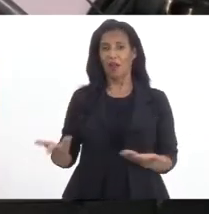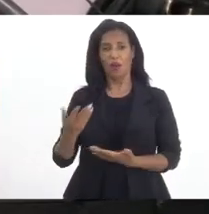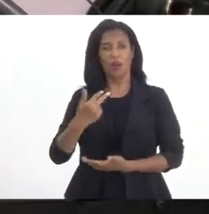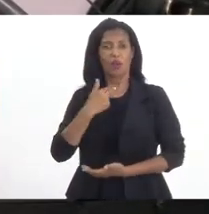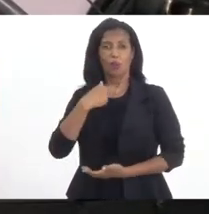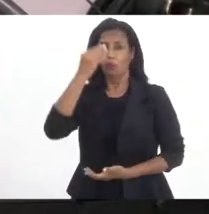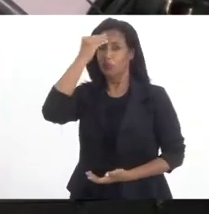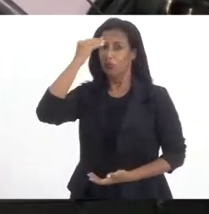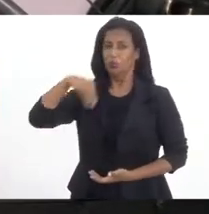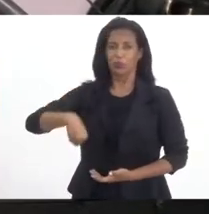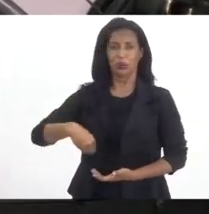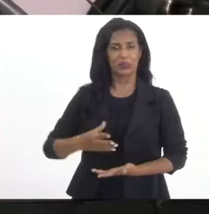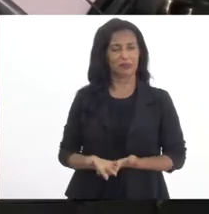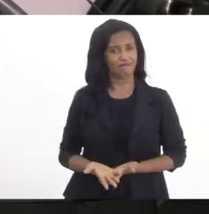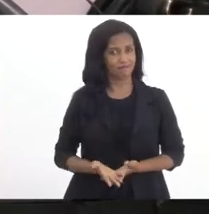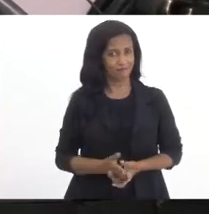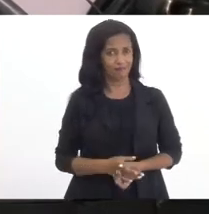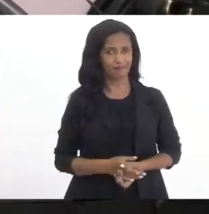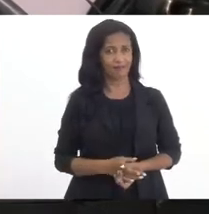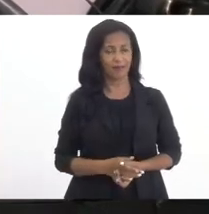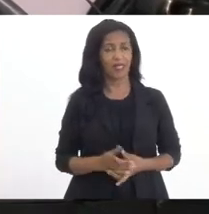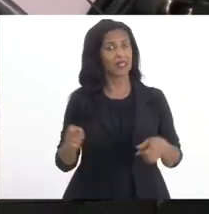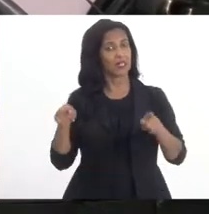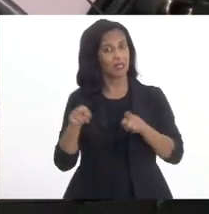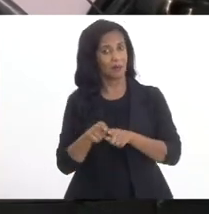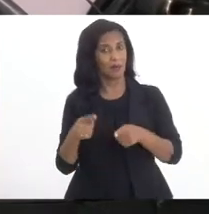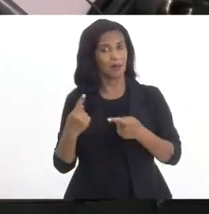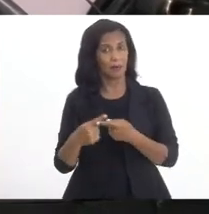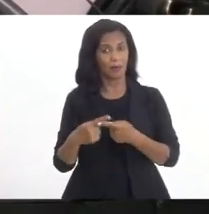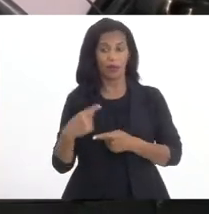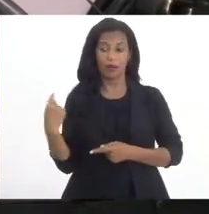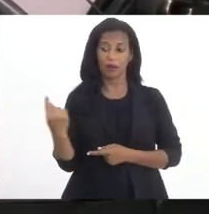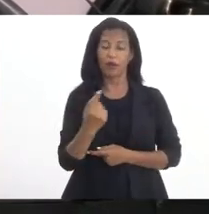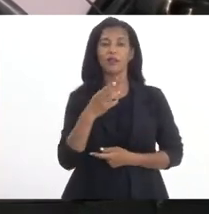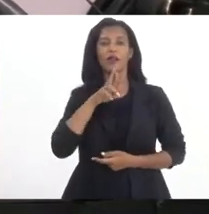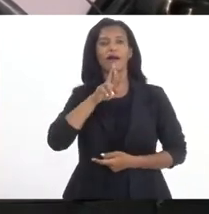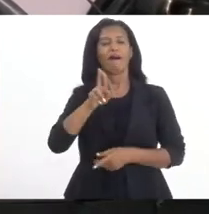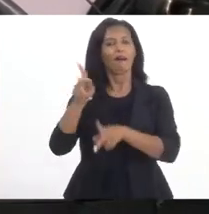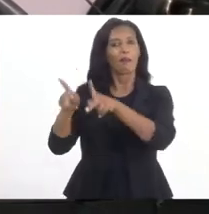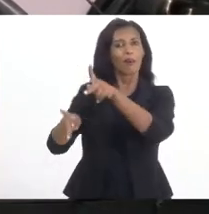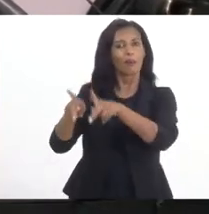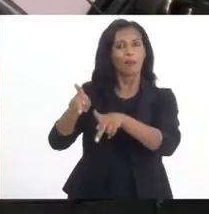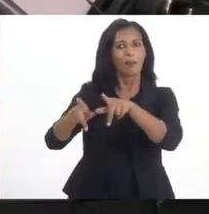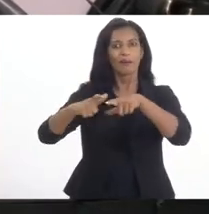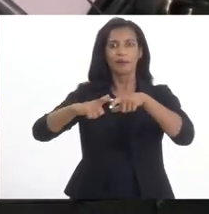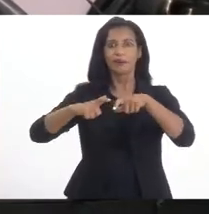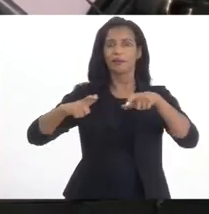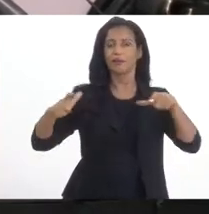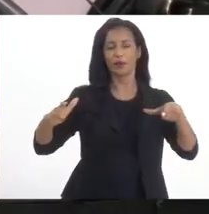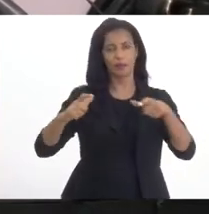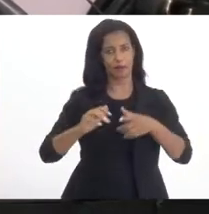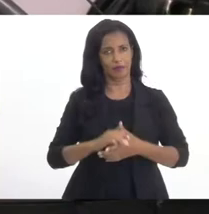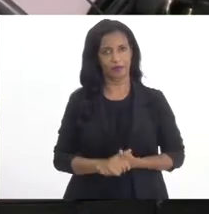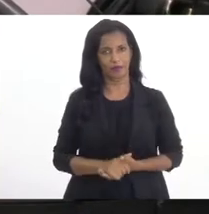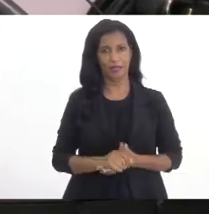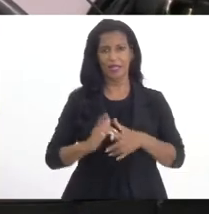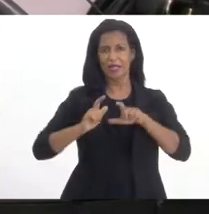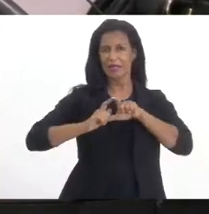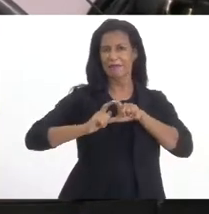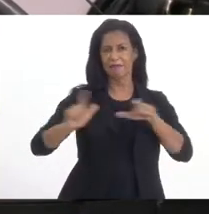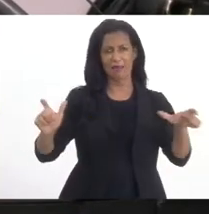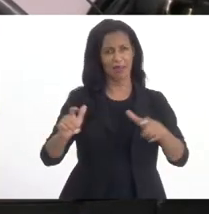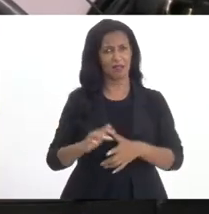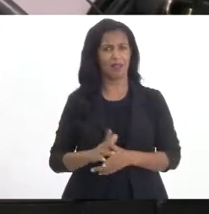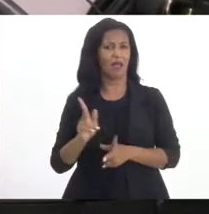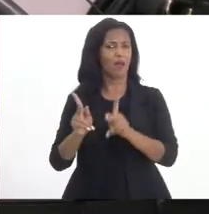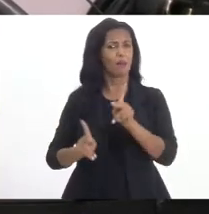deixar isso deixar de existir. Até porque nós respondemos por uma população imensa. Imensa que é a população